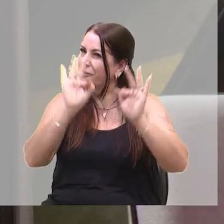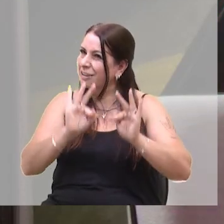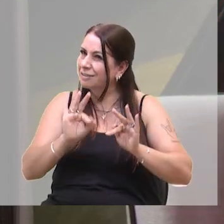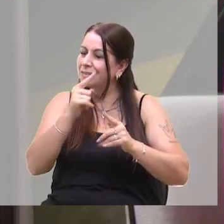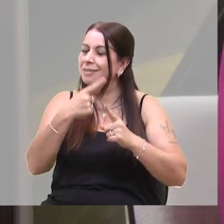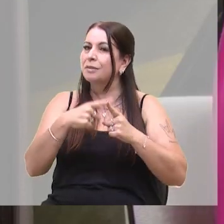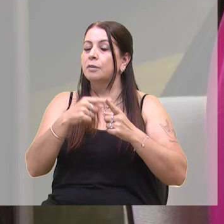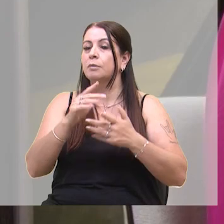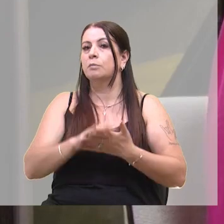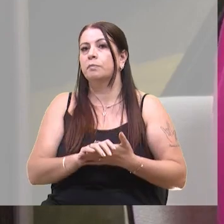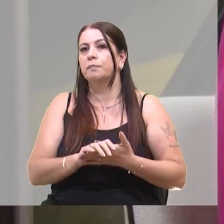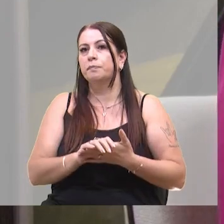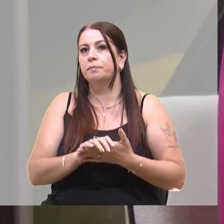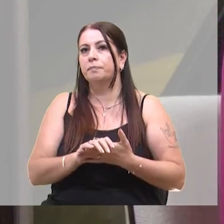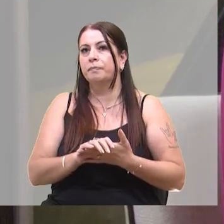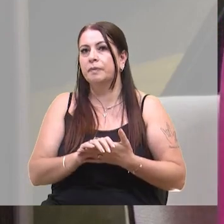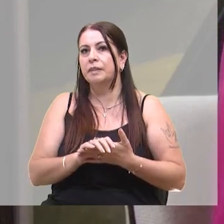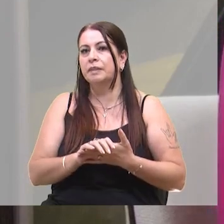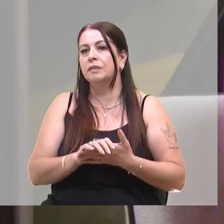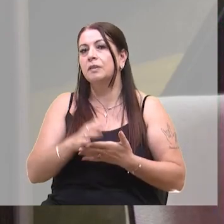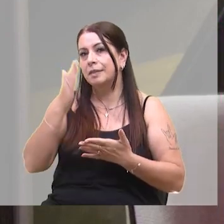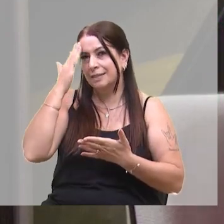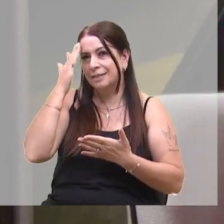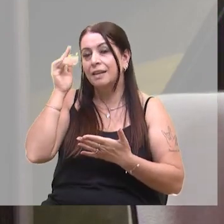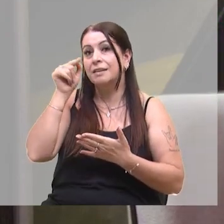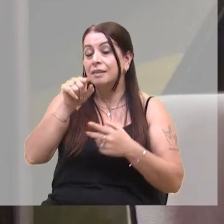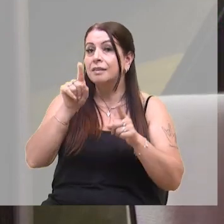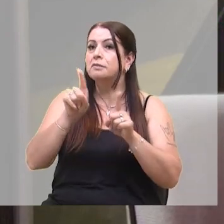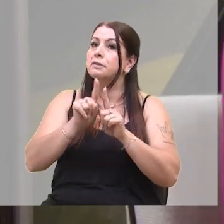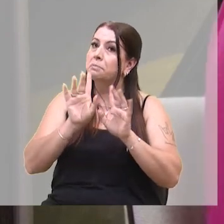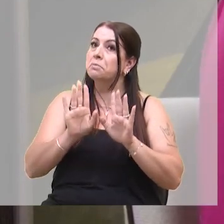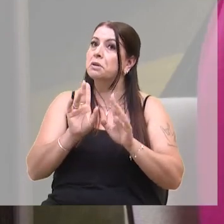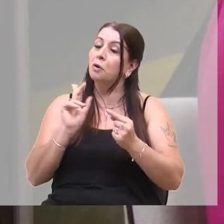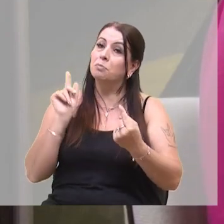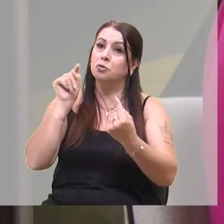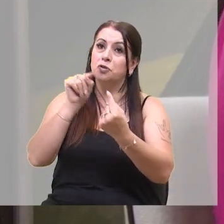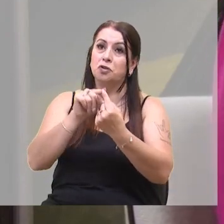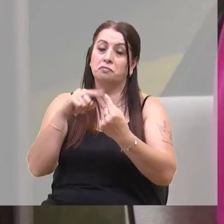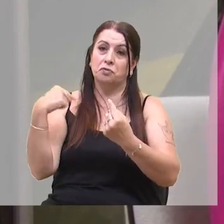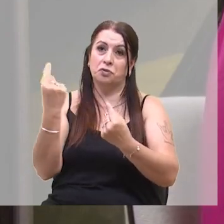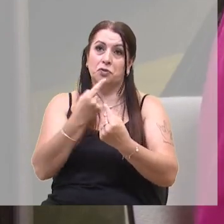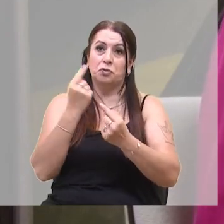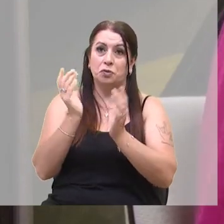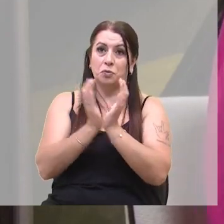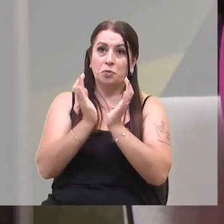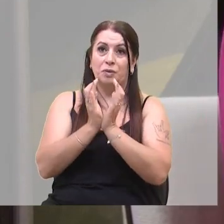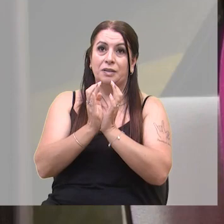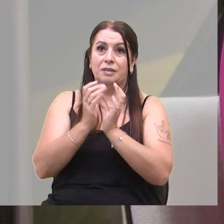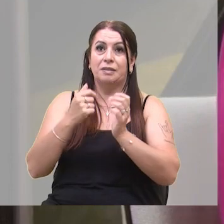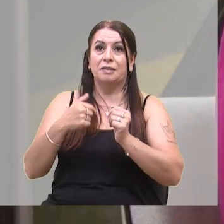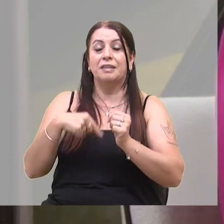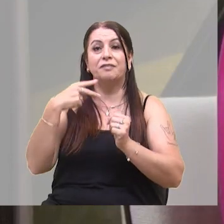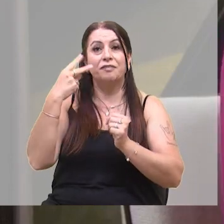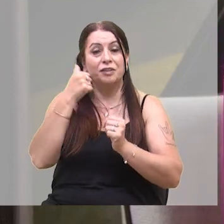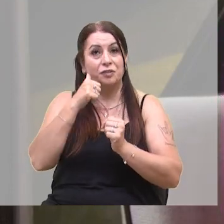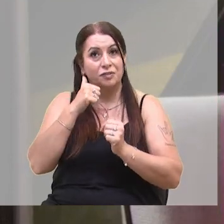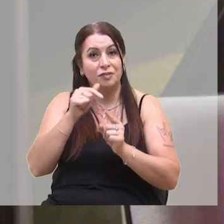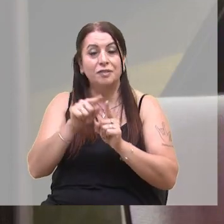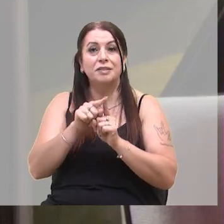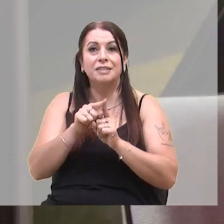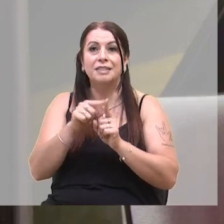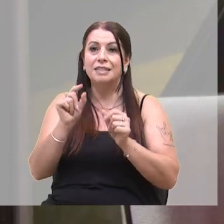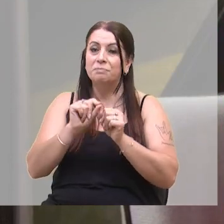vereadora suplente que assumiu, e ficamos extremamente felizes com isso, porque eu, e sei que esse também é